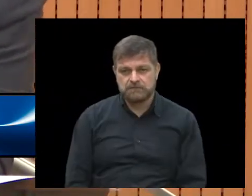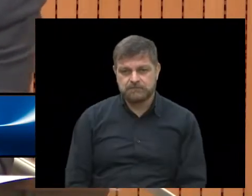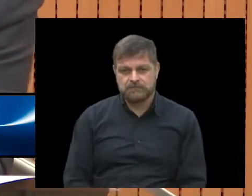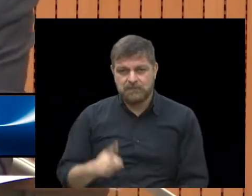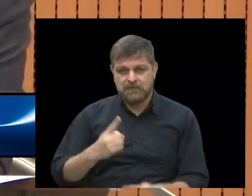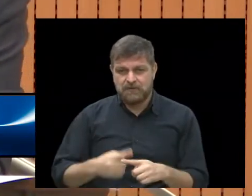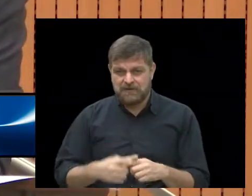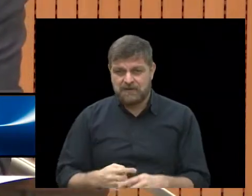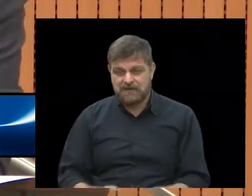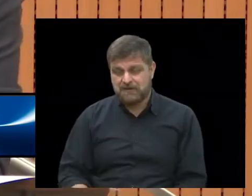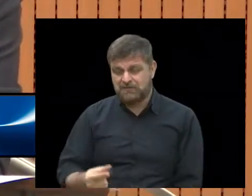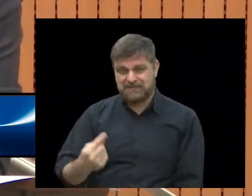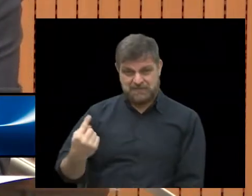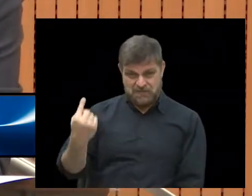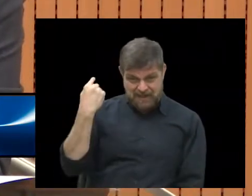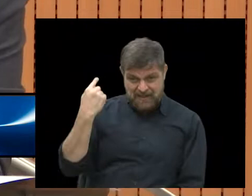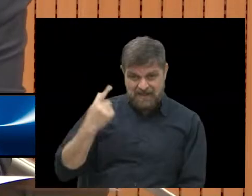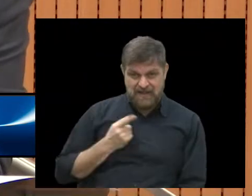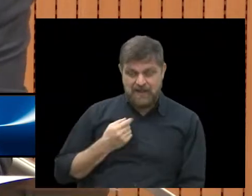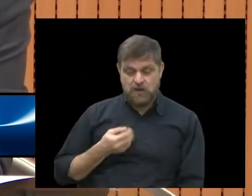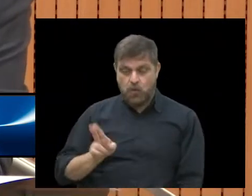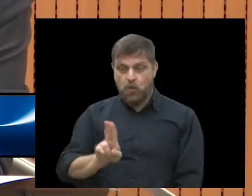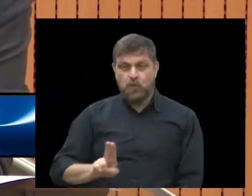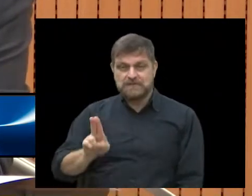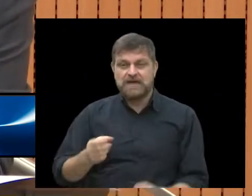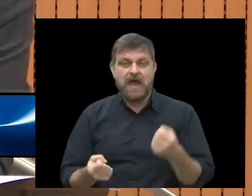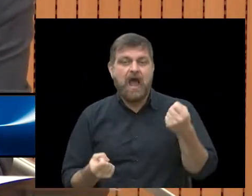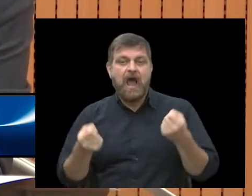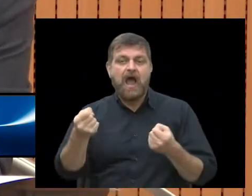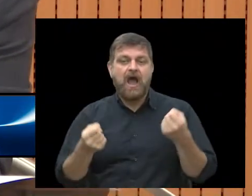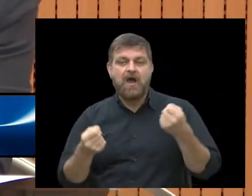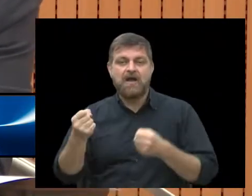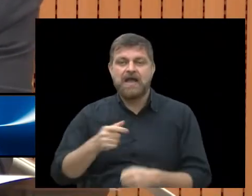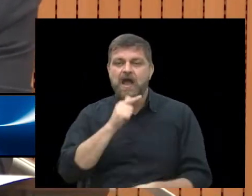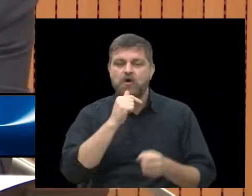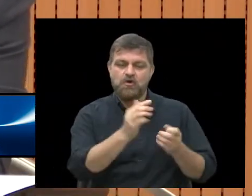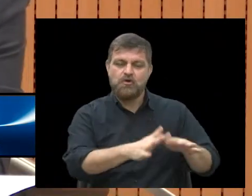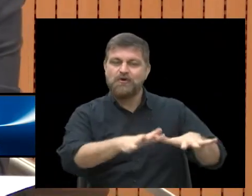Porque uma certa época utilizaram para passeios no litoral.